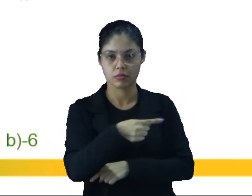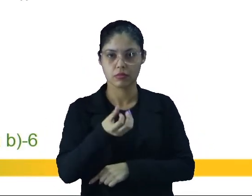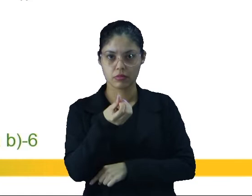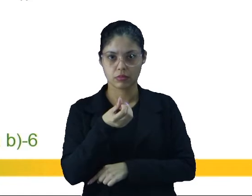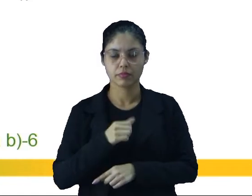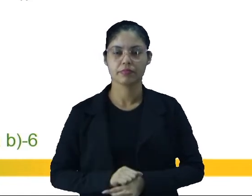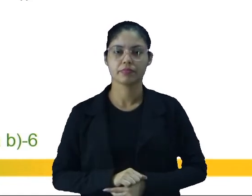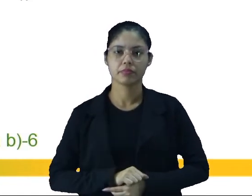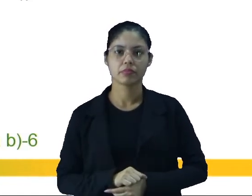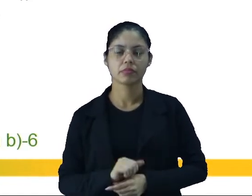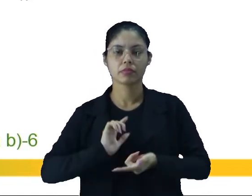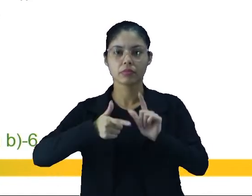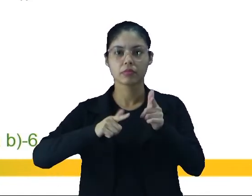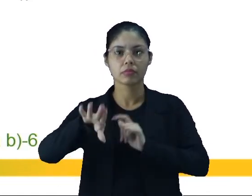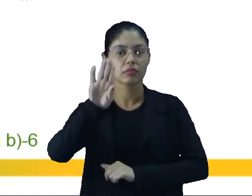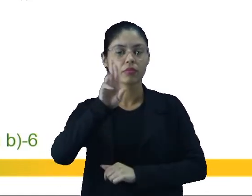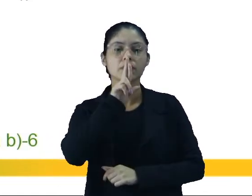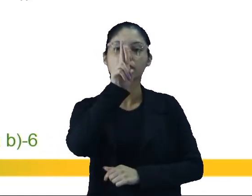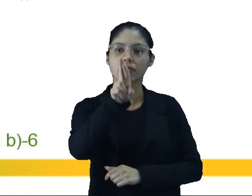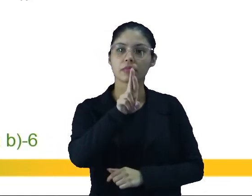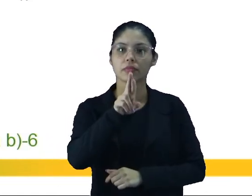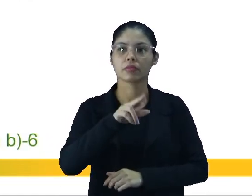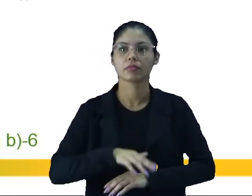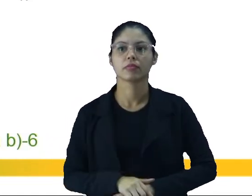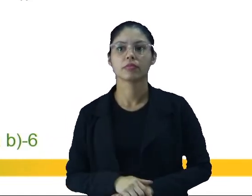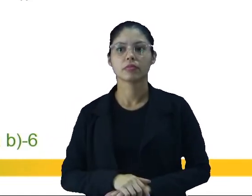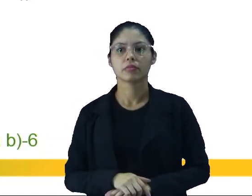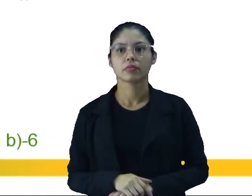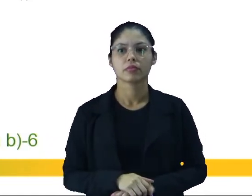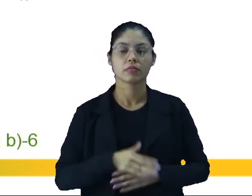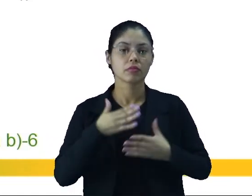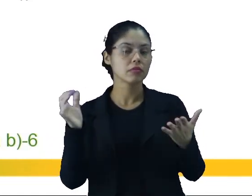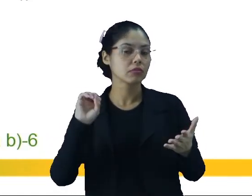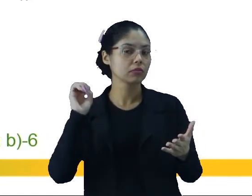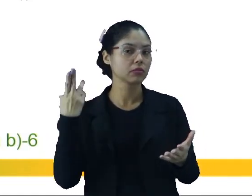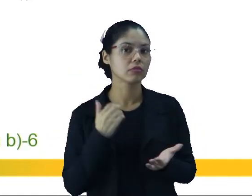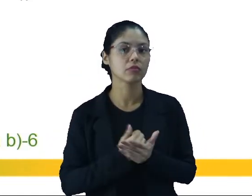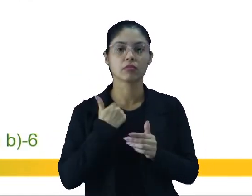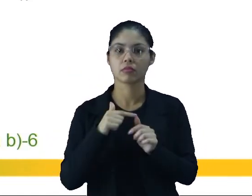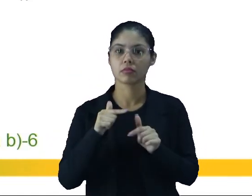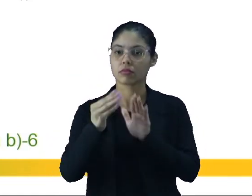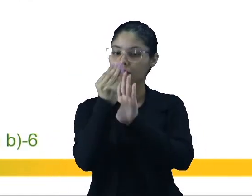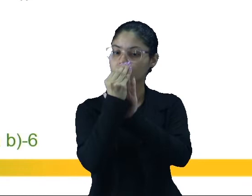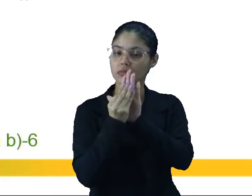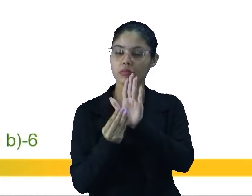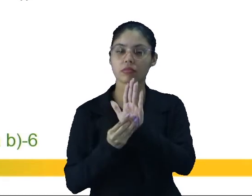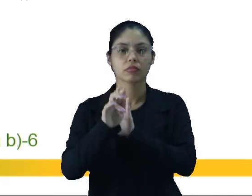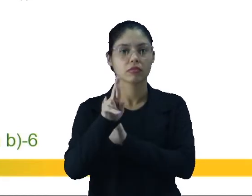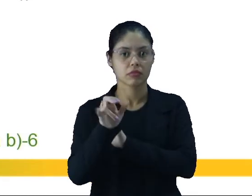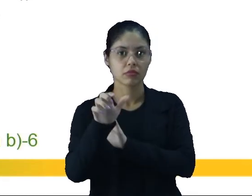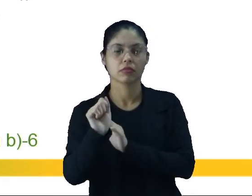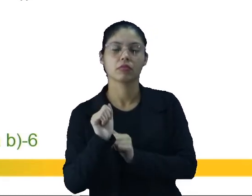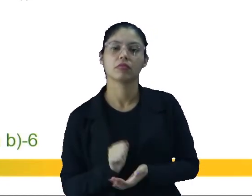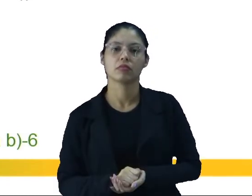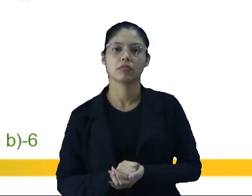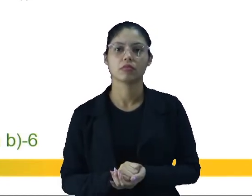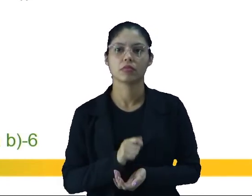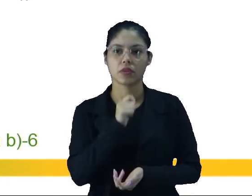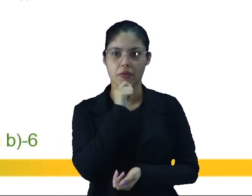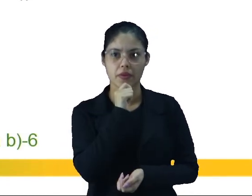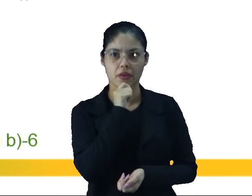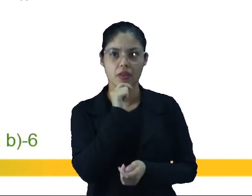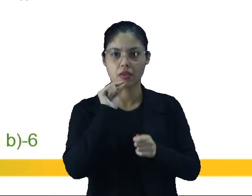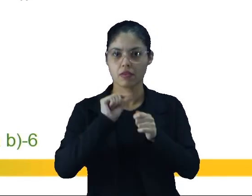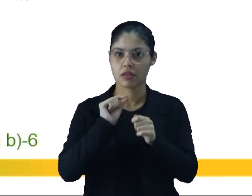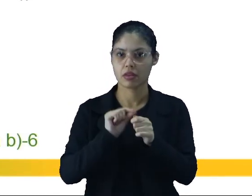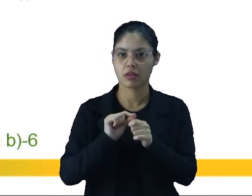Tá? Letra B é a resposta para cá. Ou seja, aqui eu estou trabalhando na forma genérica, tá, dos trabalhos em